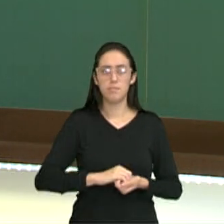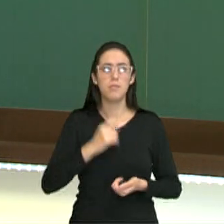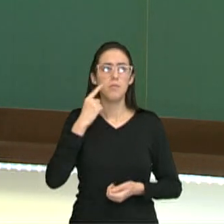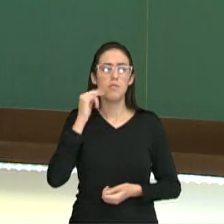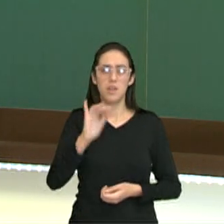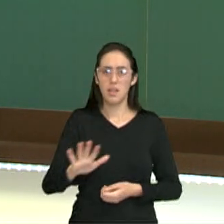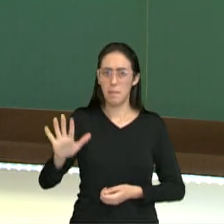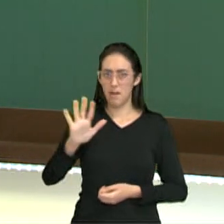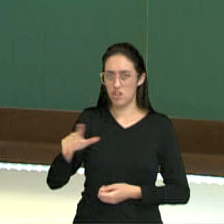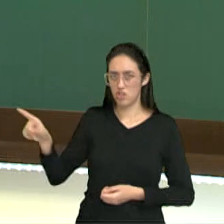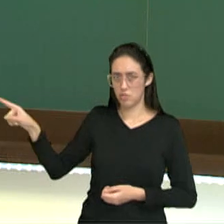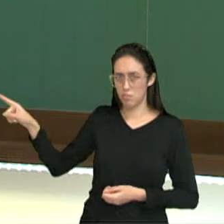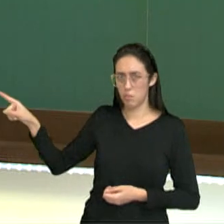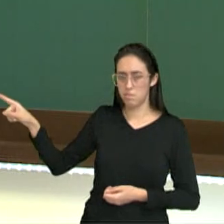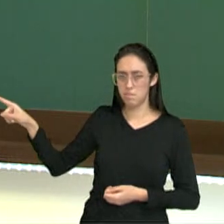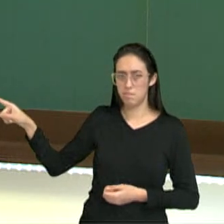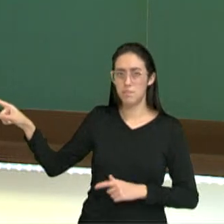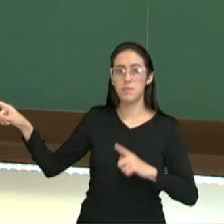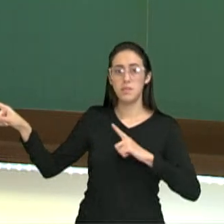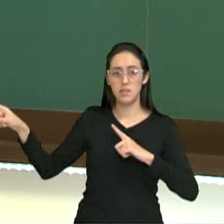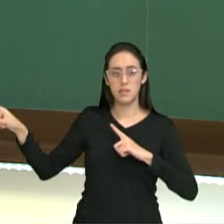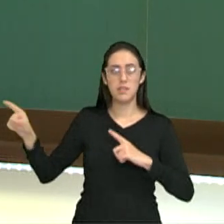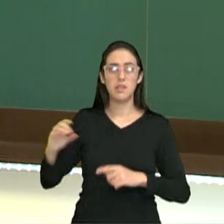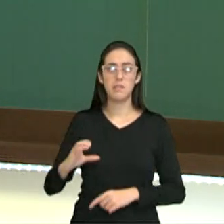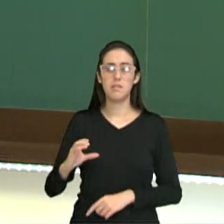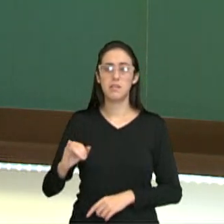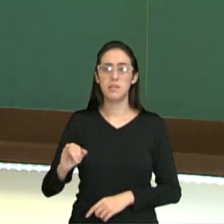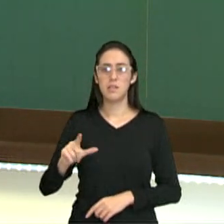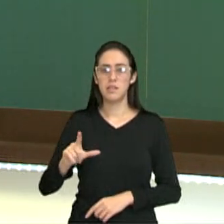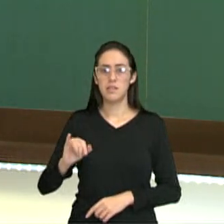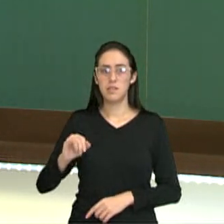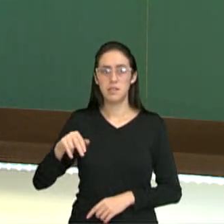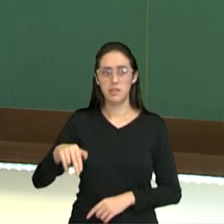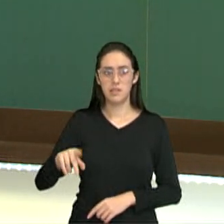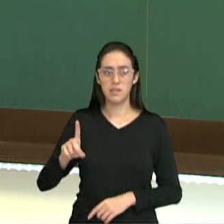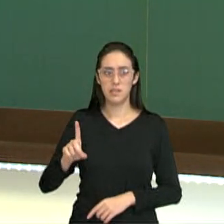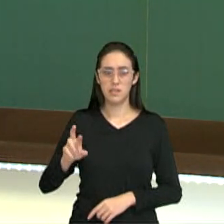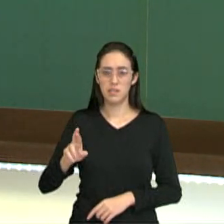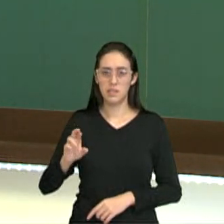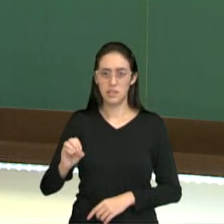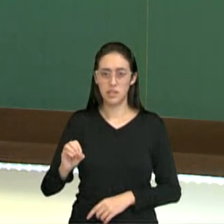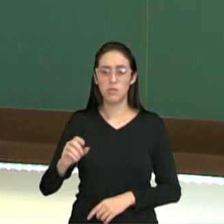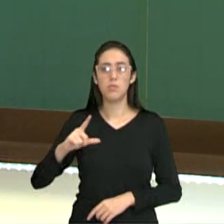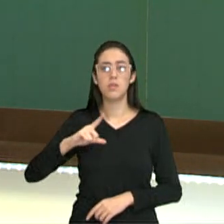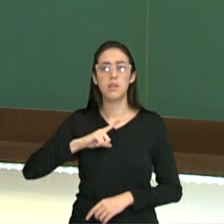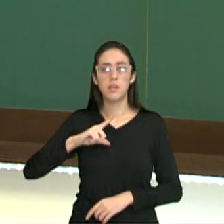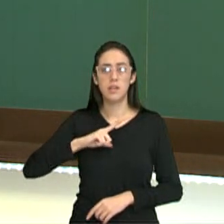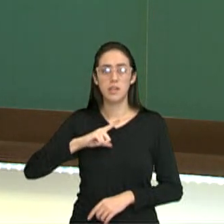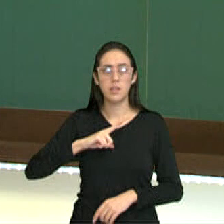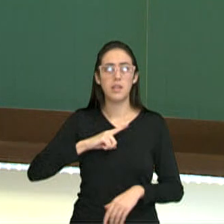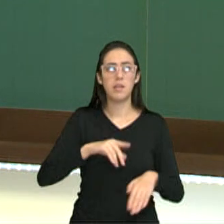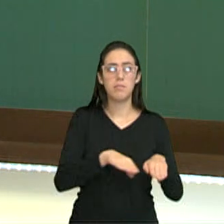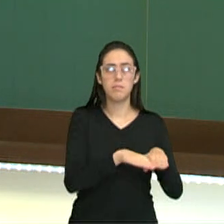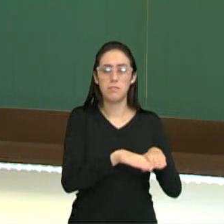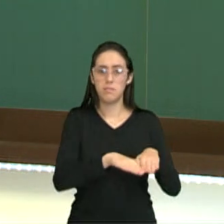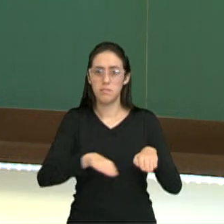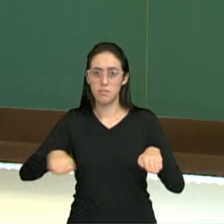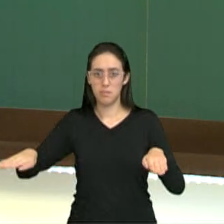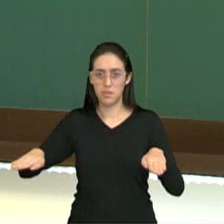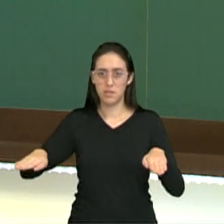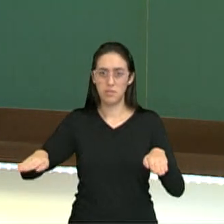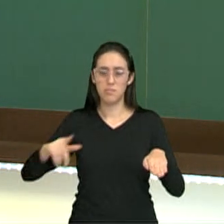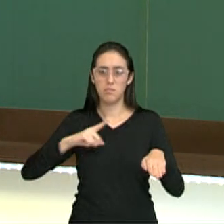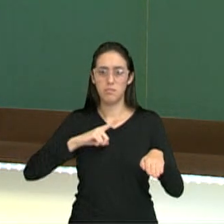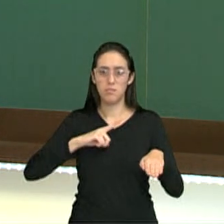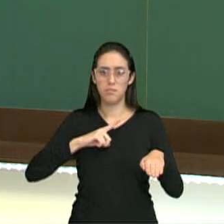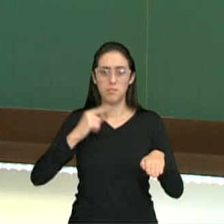Ó. Aqui eu tenho um cilindro, né? O nosso cilindro aqui, e aqui eu tenho um plano que ele está